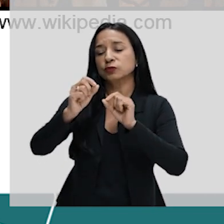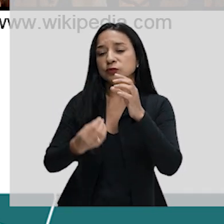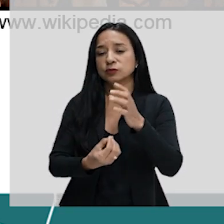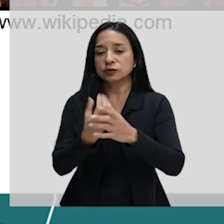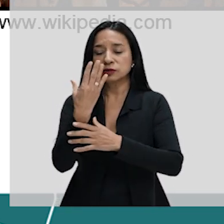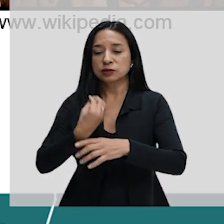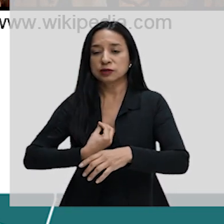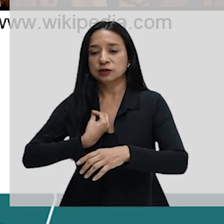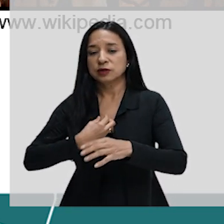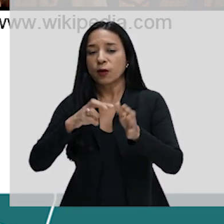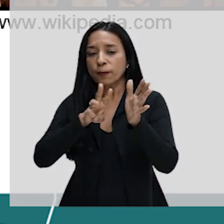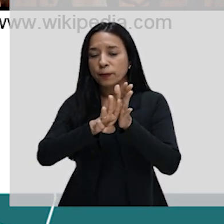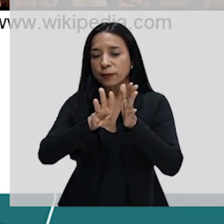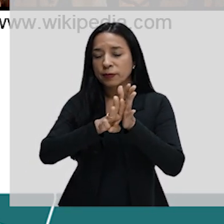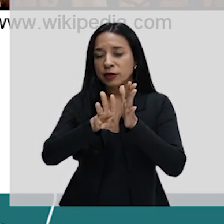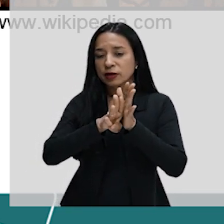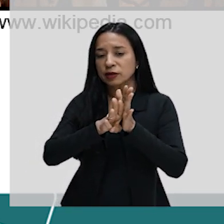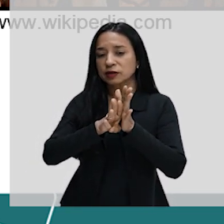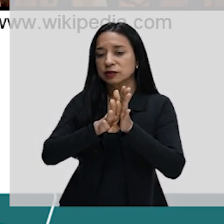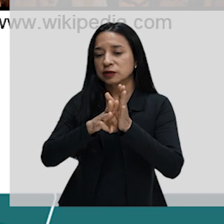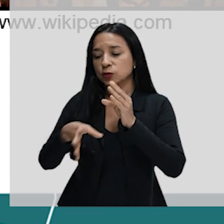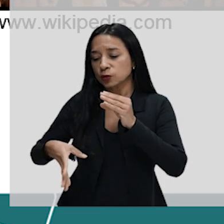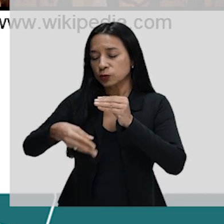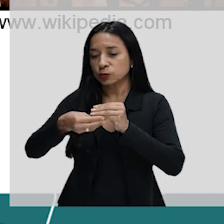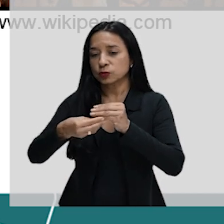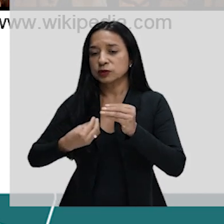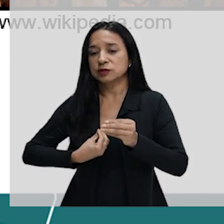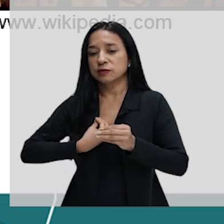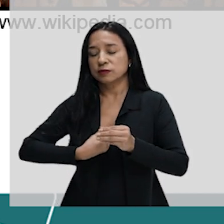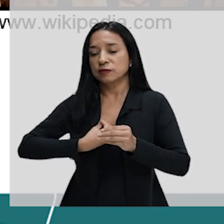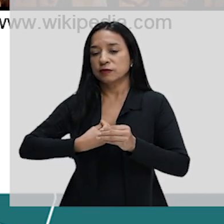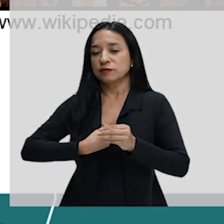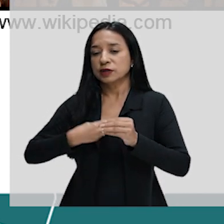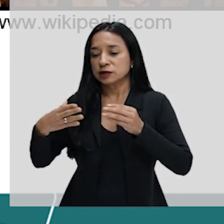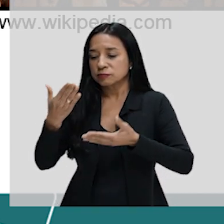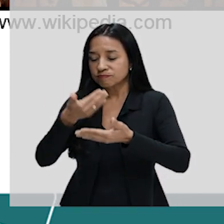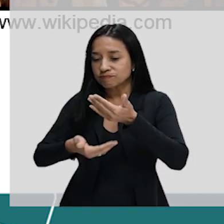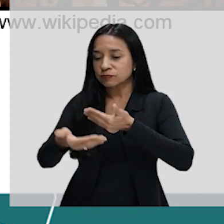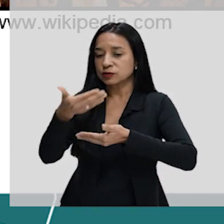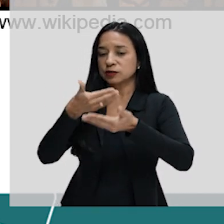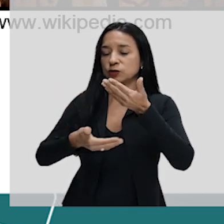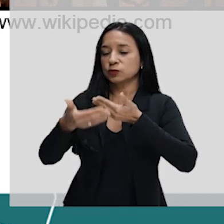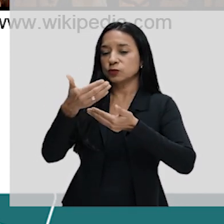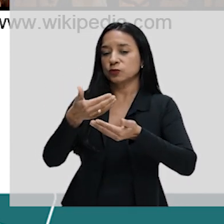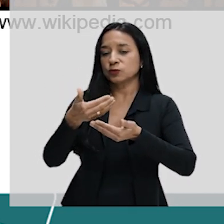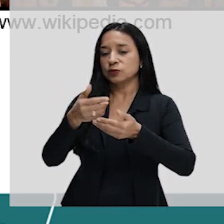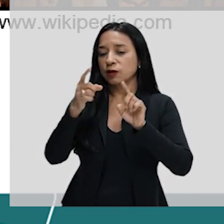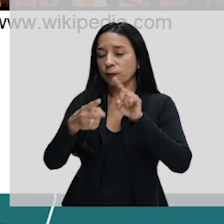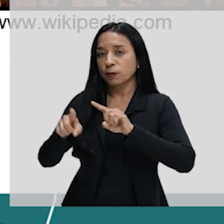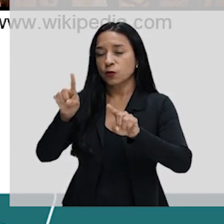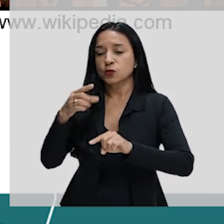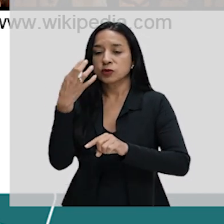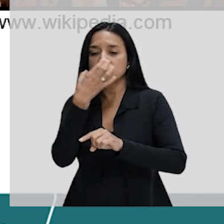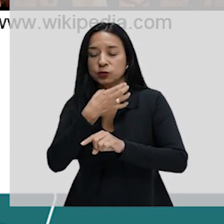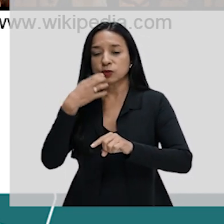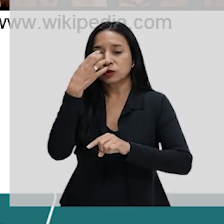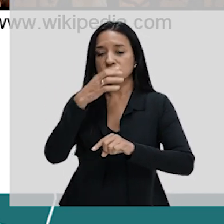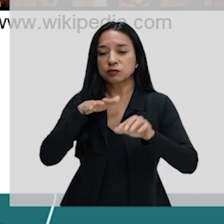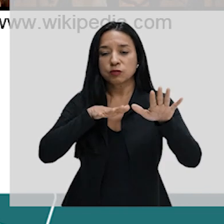é. Biodança ou biodanza é um sistema de integração humana, renovação